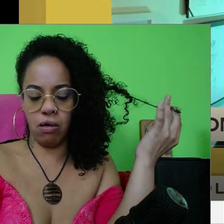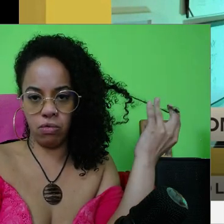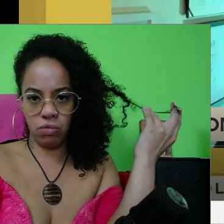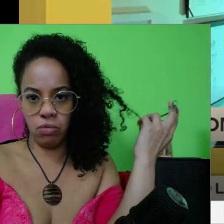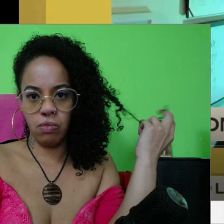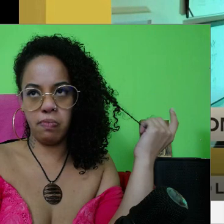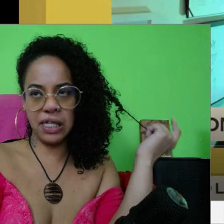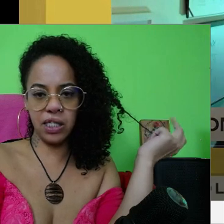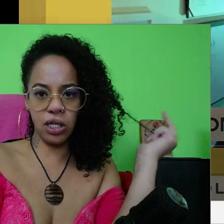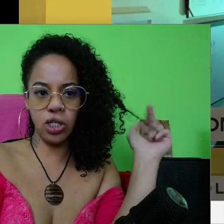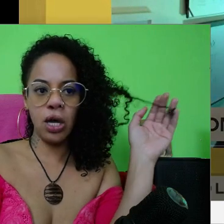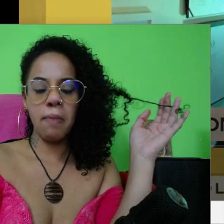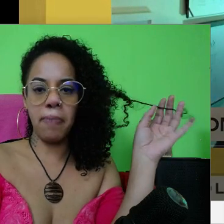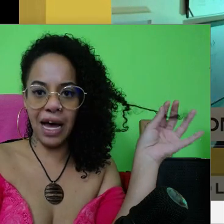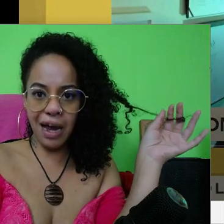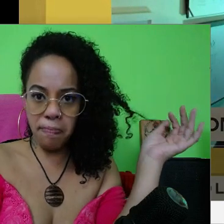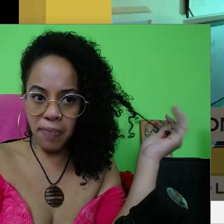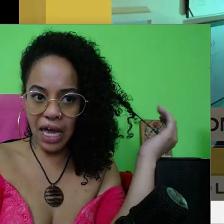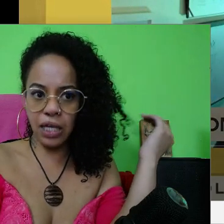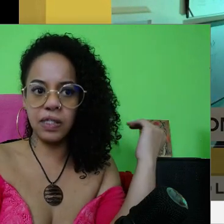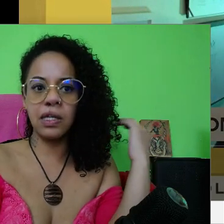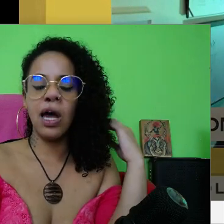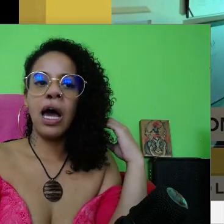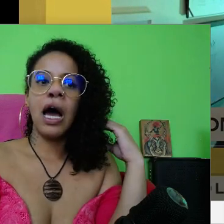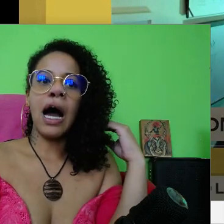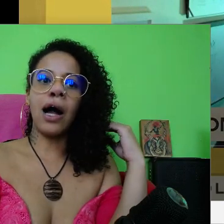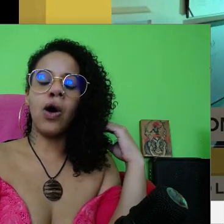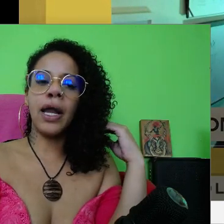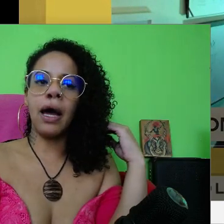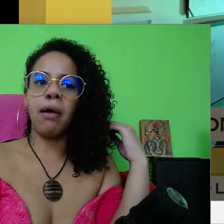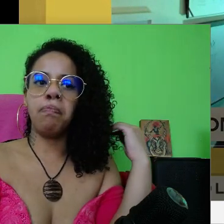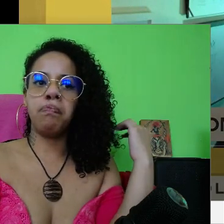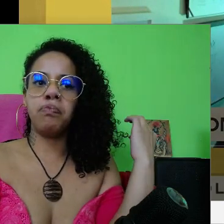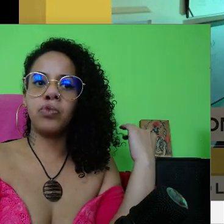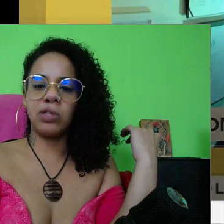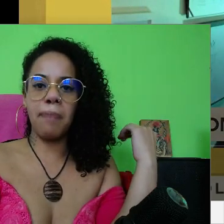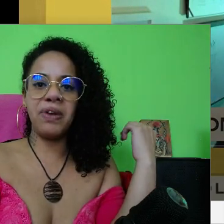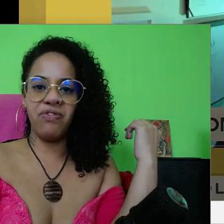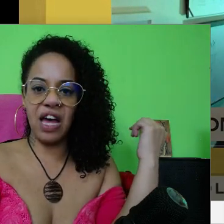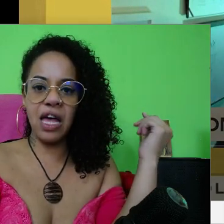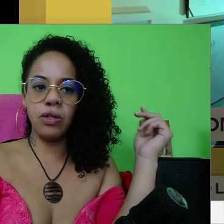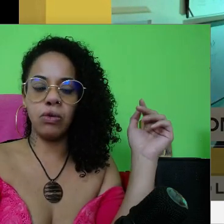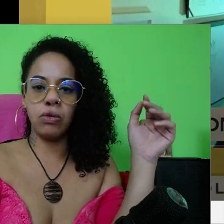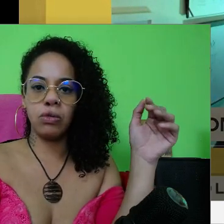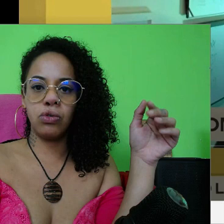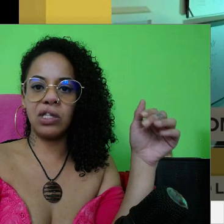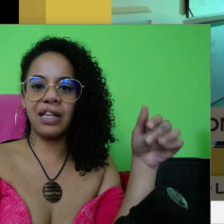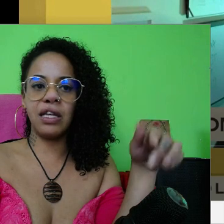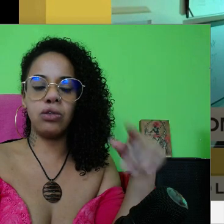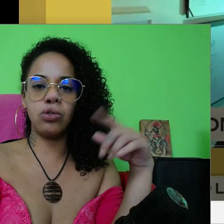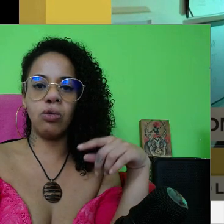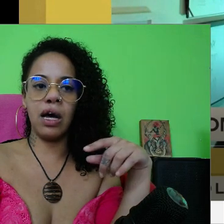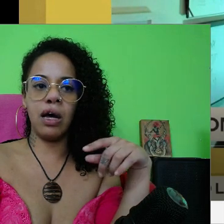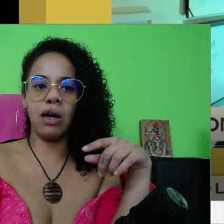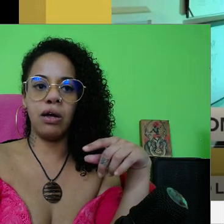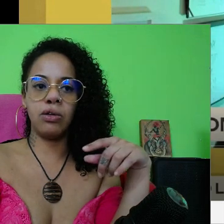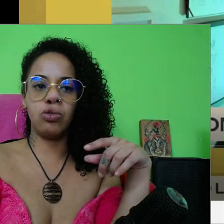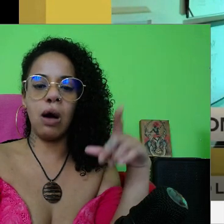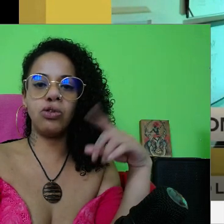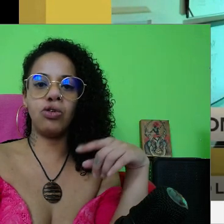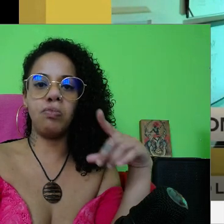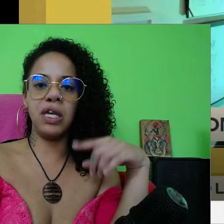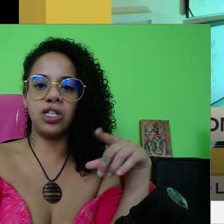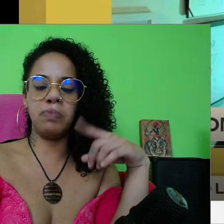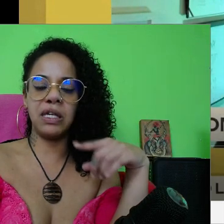lives do seu canal bastante parabéns agora tu tá privado tu tá tendo tua